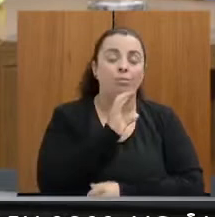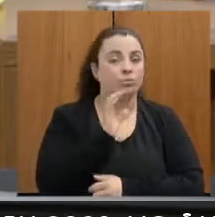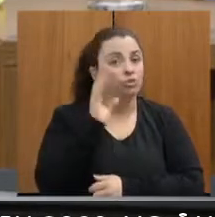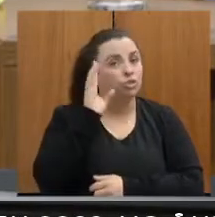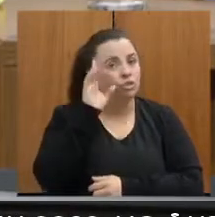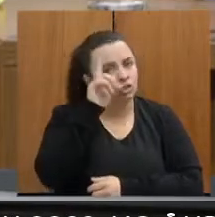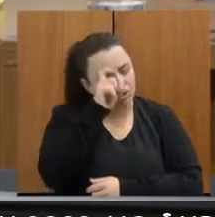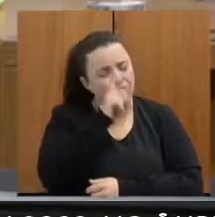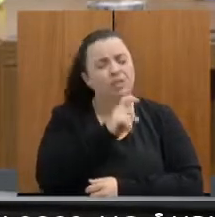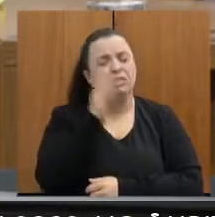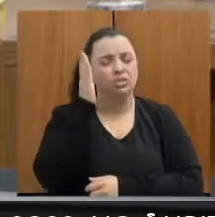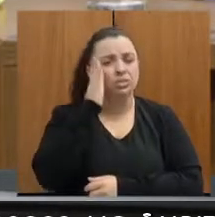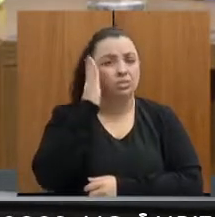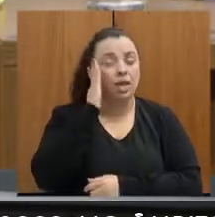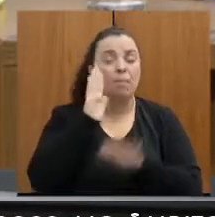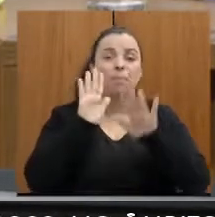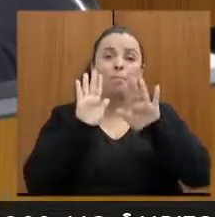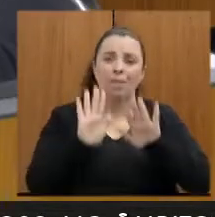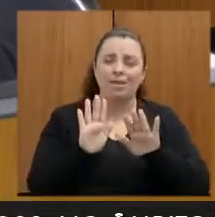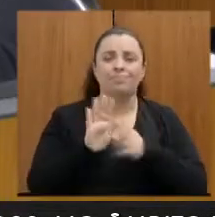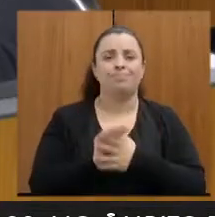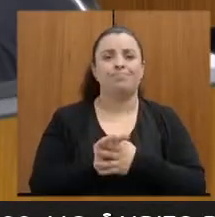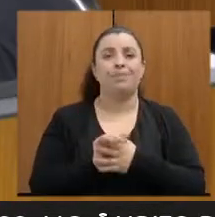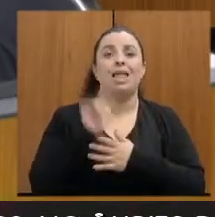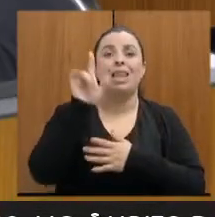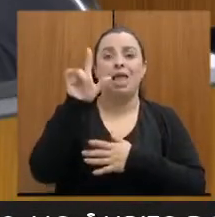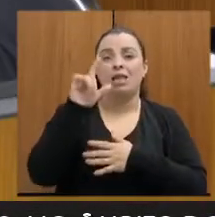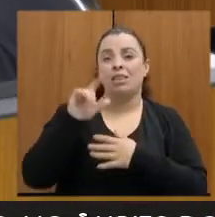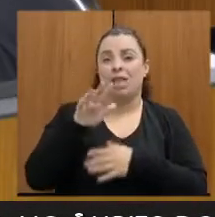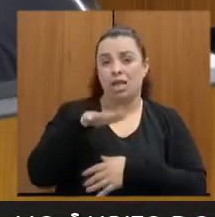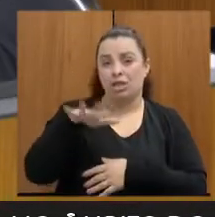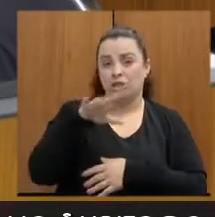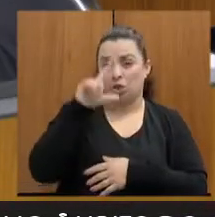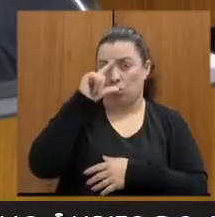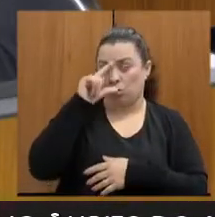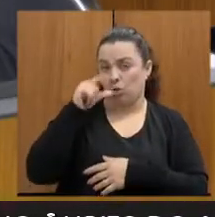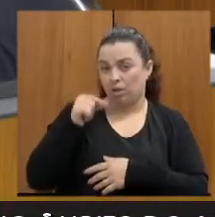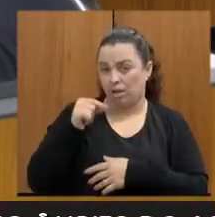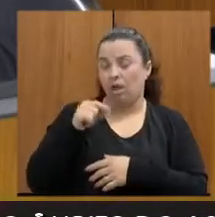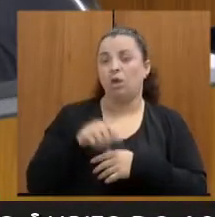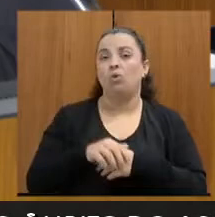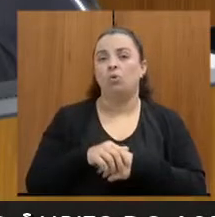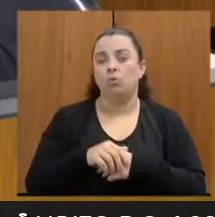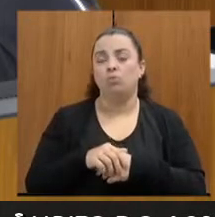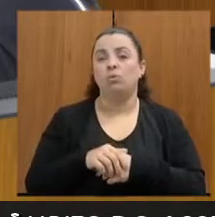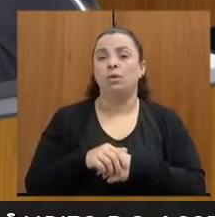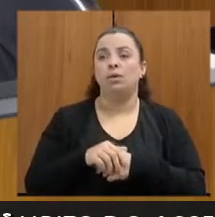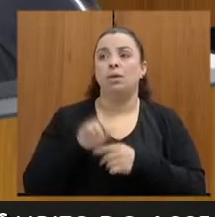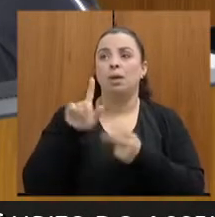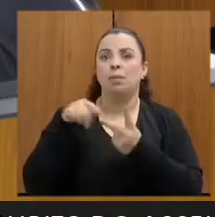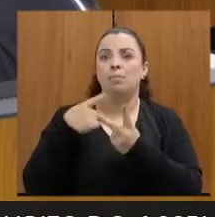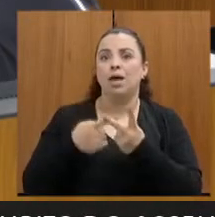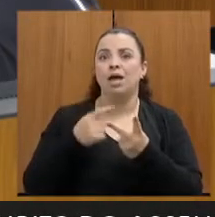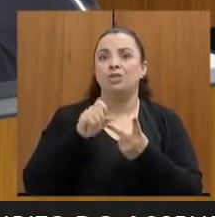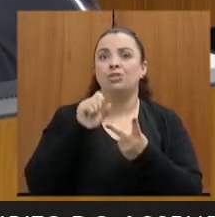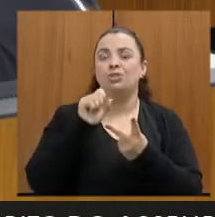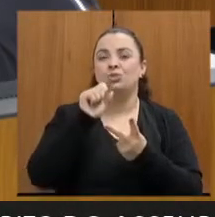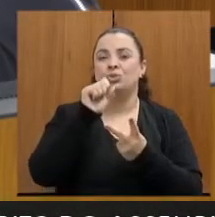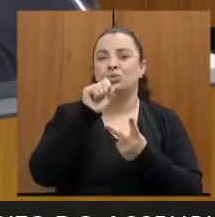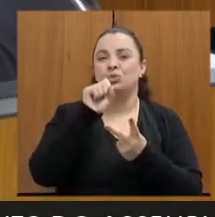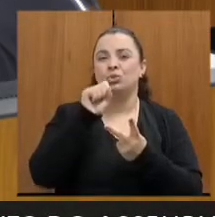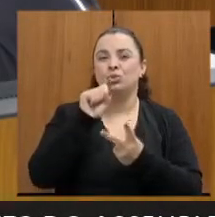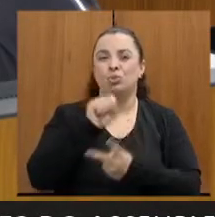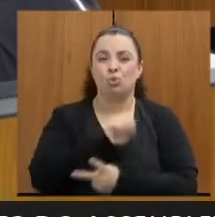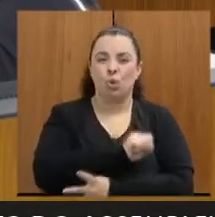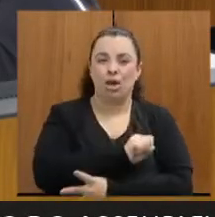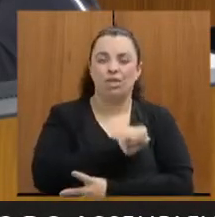Mas na nossa região do Triângulo Mineiro e também do Sudoeste Minas eu vou